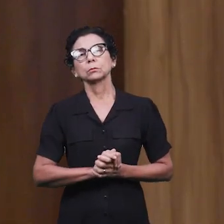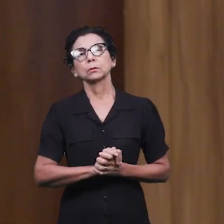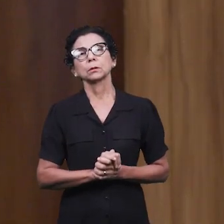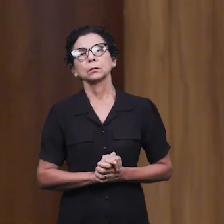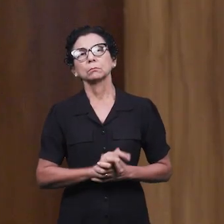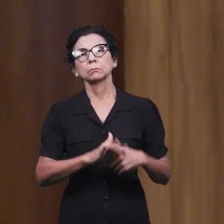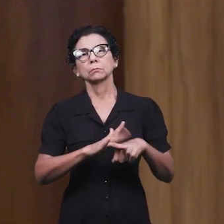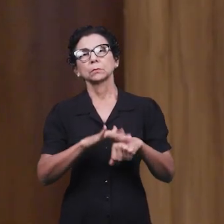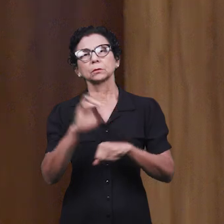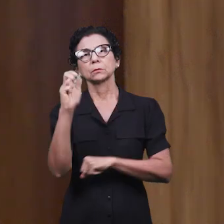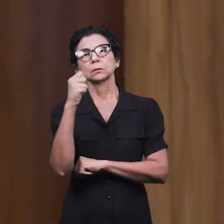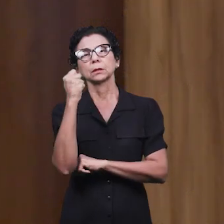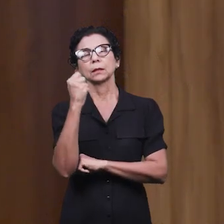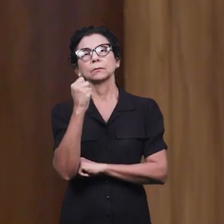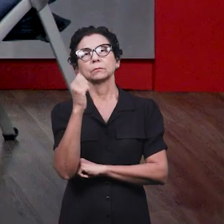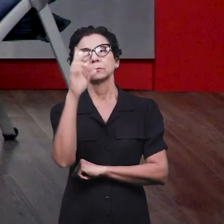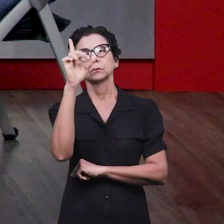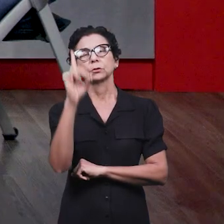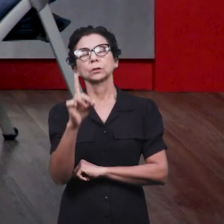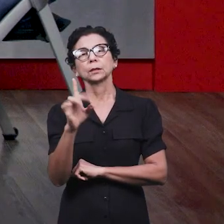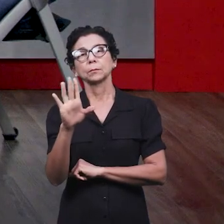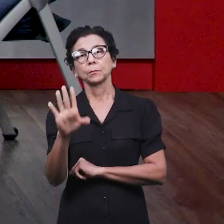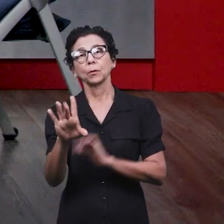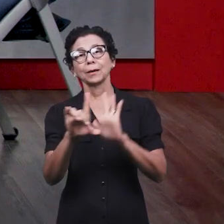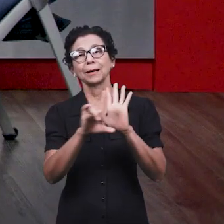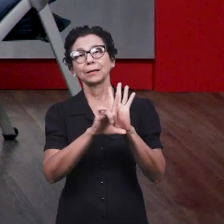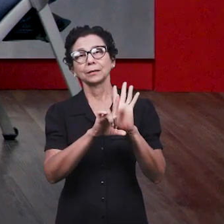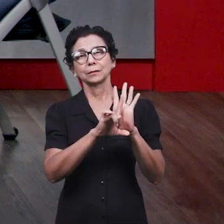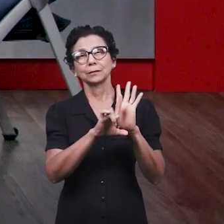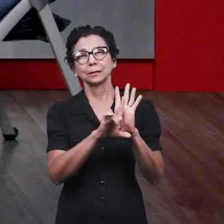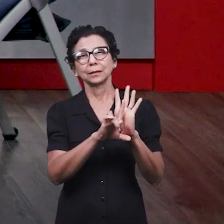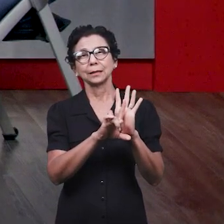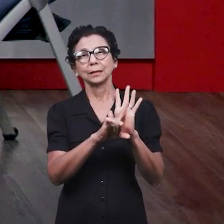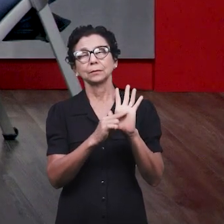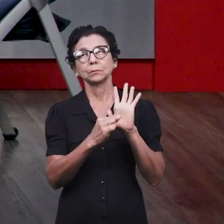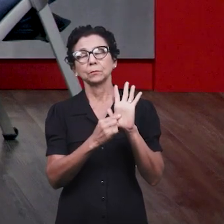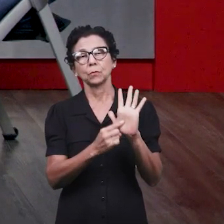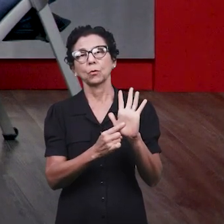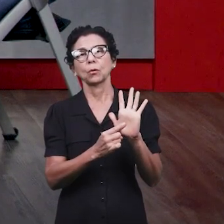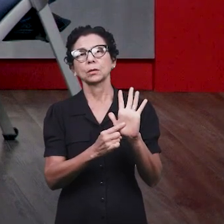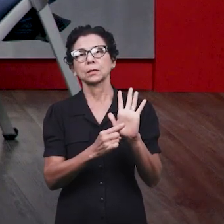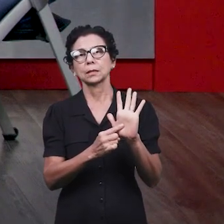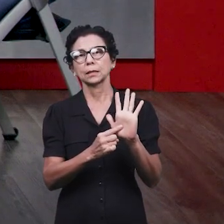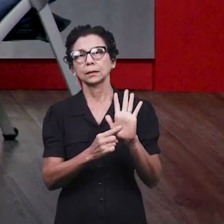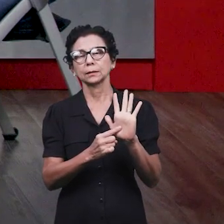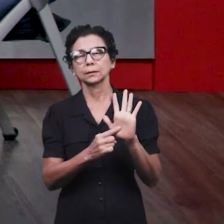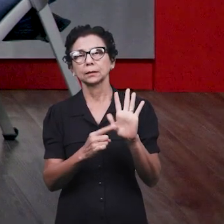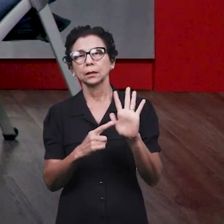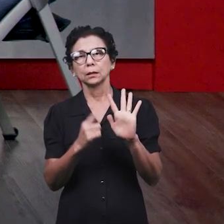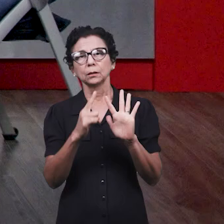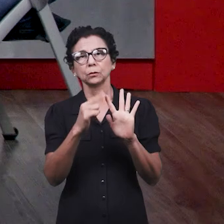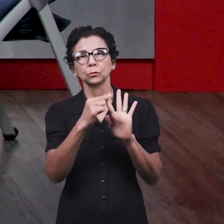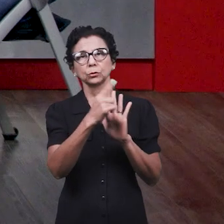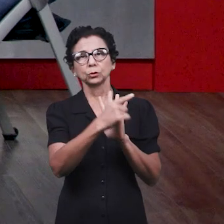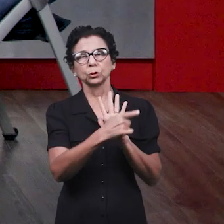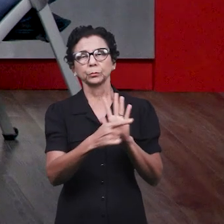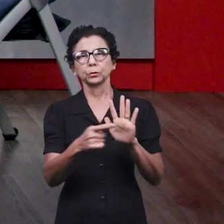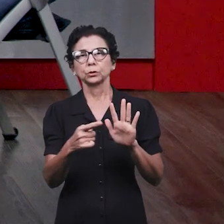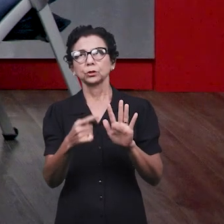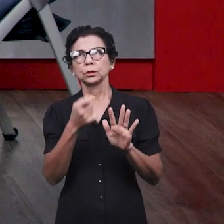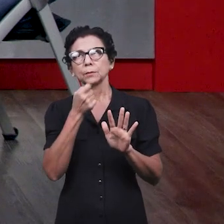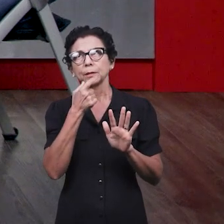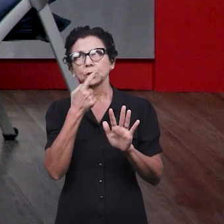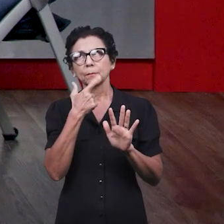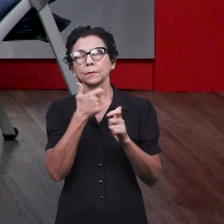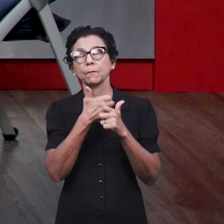para que ela possa ter direito a isso? A lei, ela traz as doenças, né, os tipos de medicamentos que são ofertados,